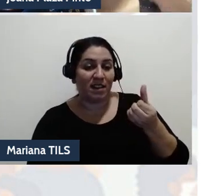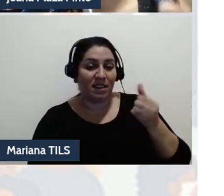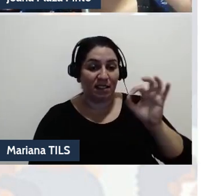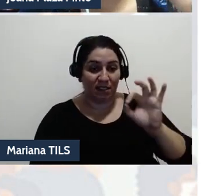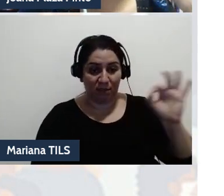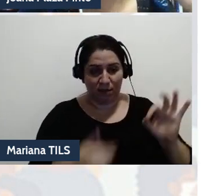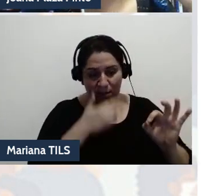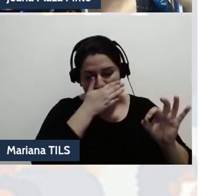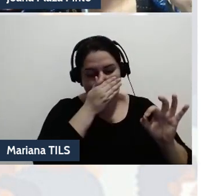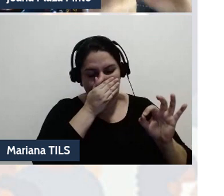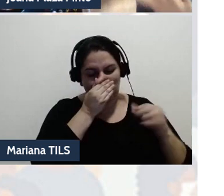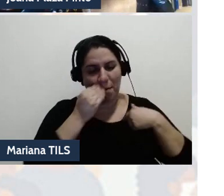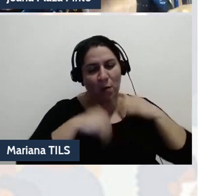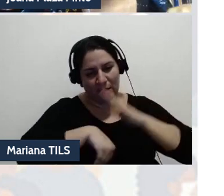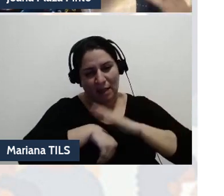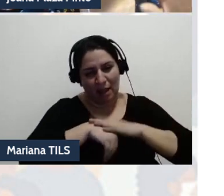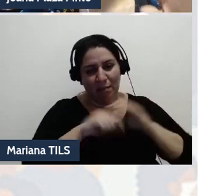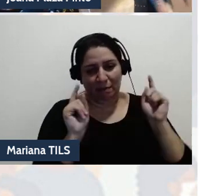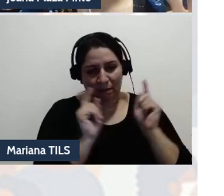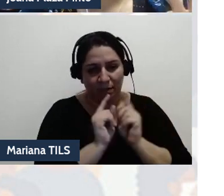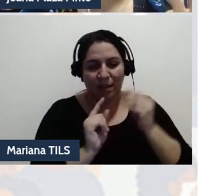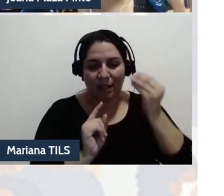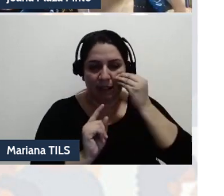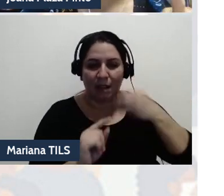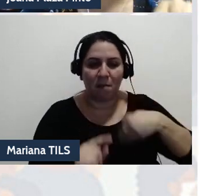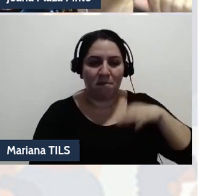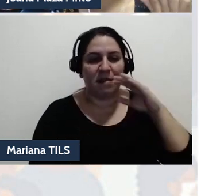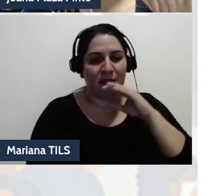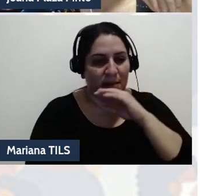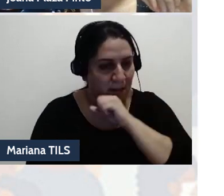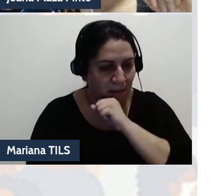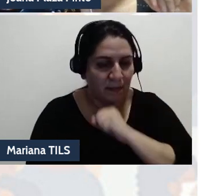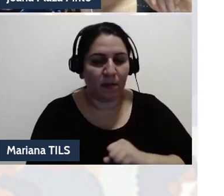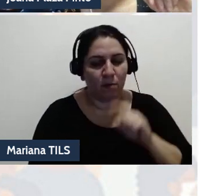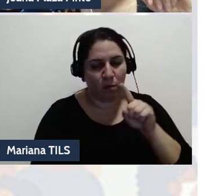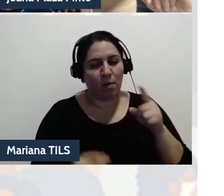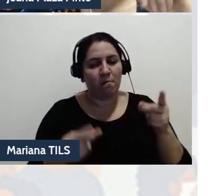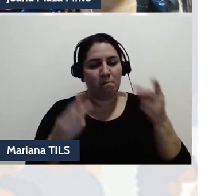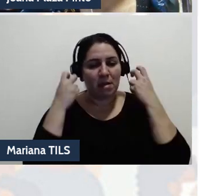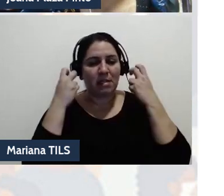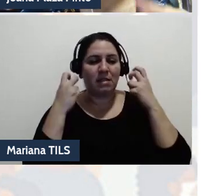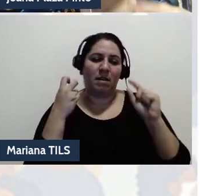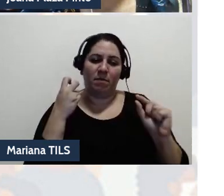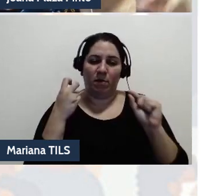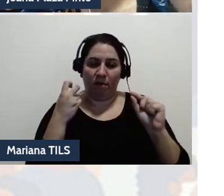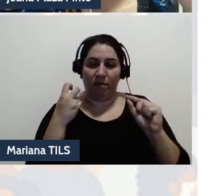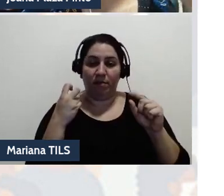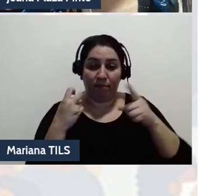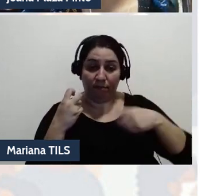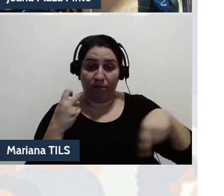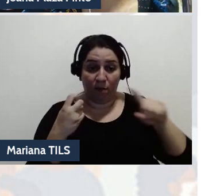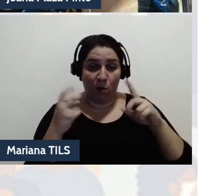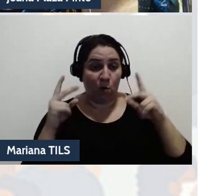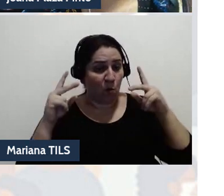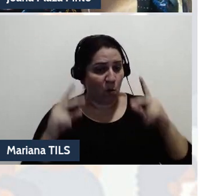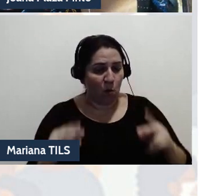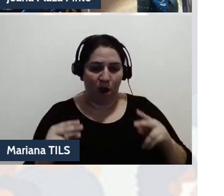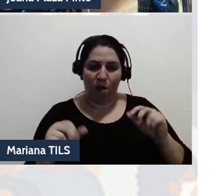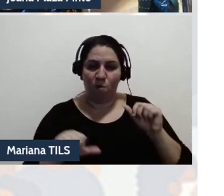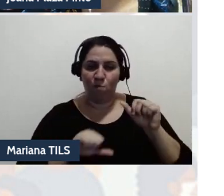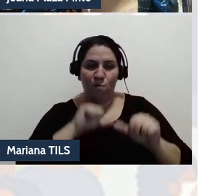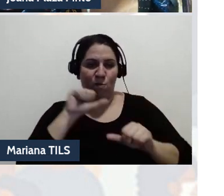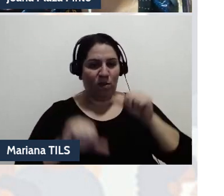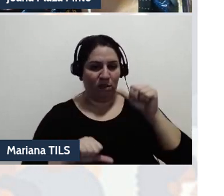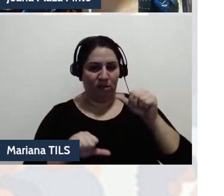terminando, eu vou tentar ser mais rápido, né? Então, notem que, do mesmo jeito que eu tenho uma mudança